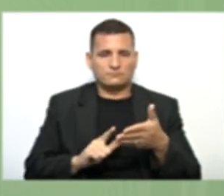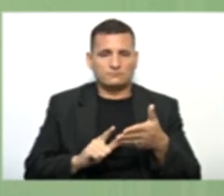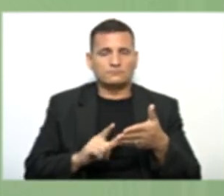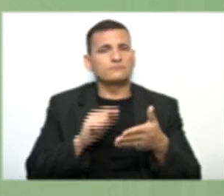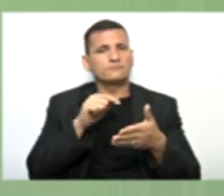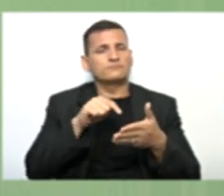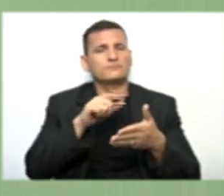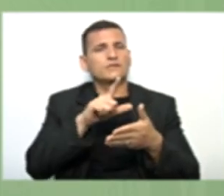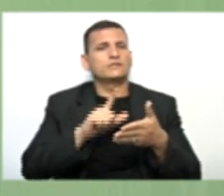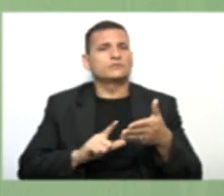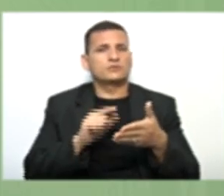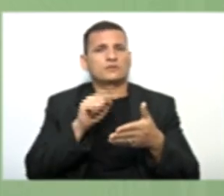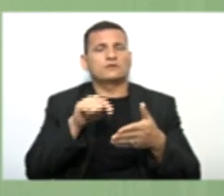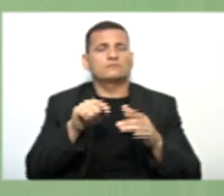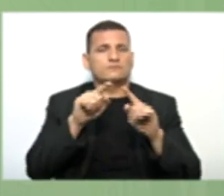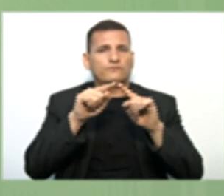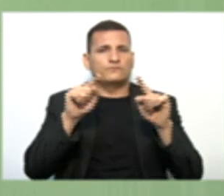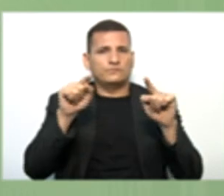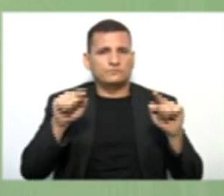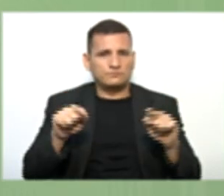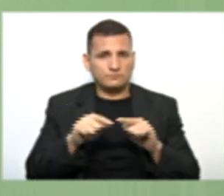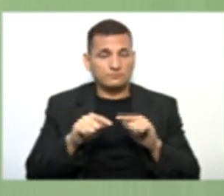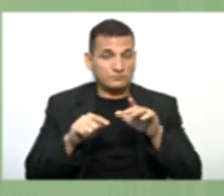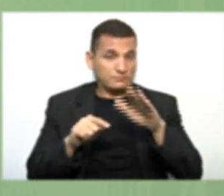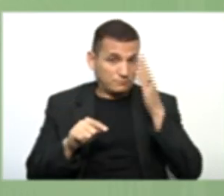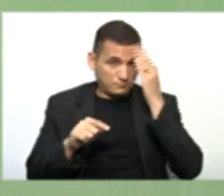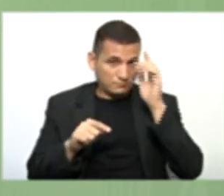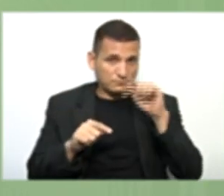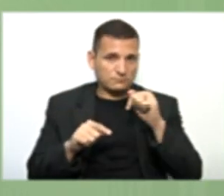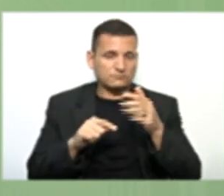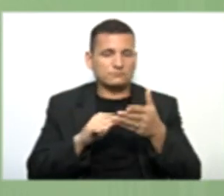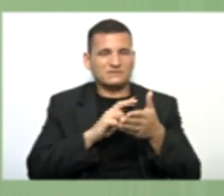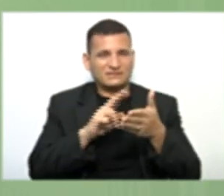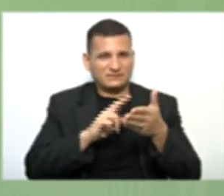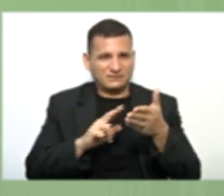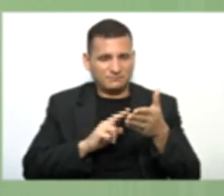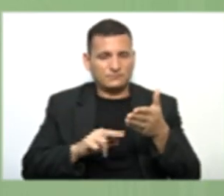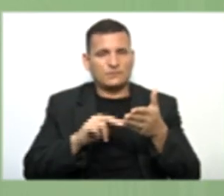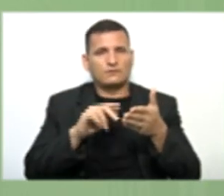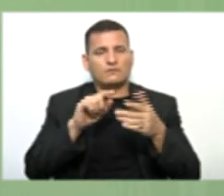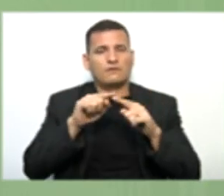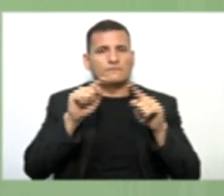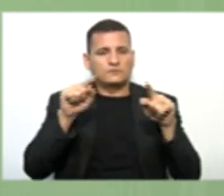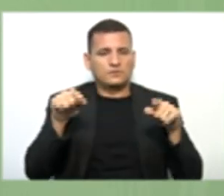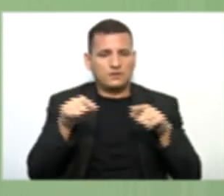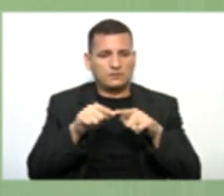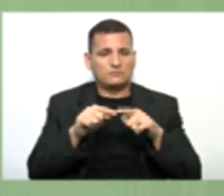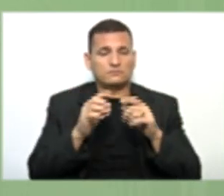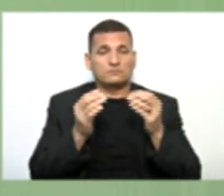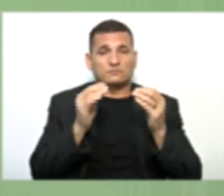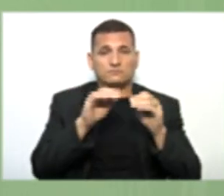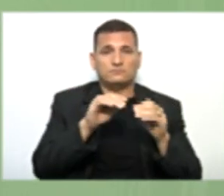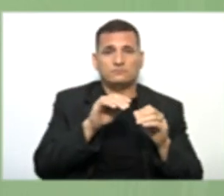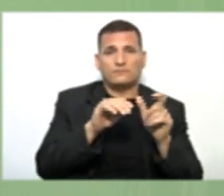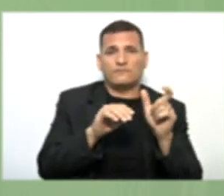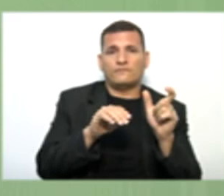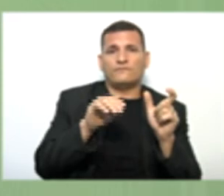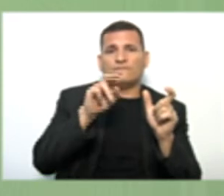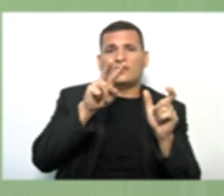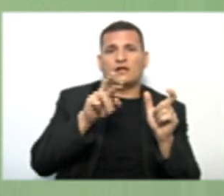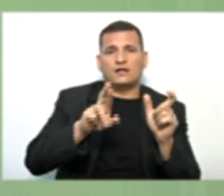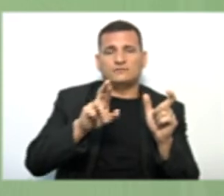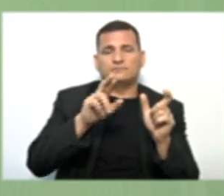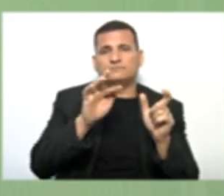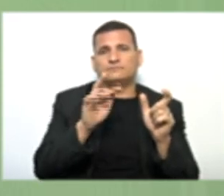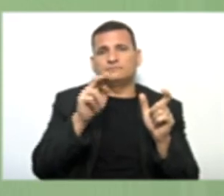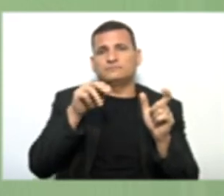lista seja uma lista de funcionários. Sabendo que é uma lista de funcionários, eu pego aqui e coloco a minha variável funcionários. Vai funcionar